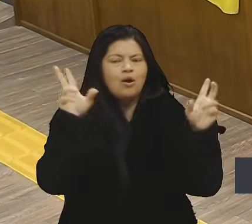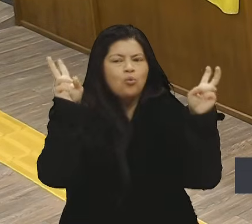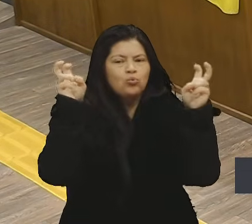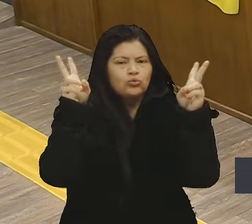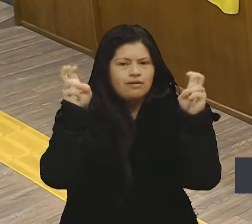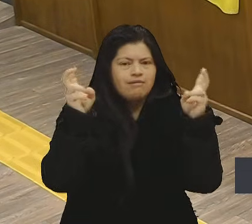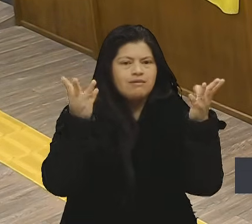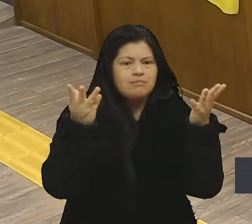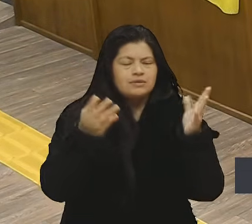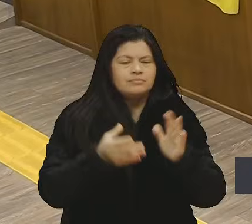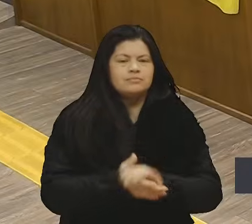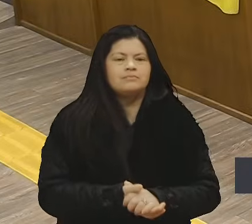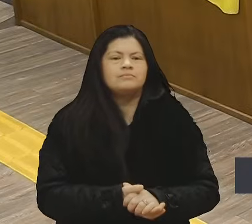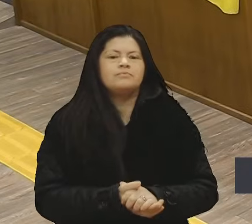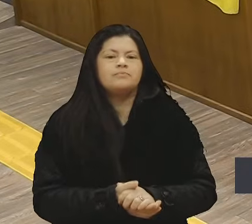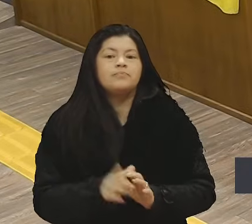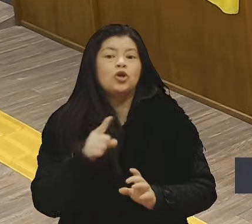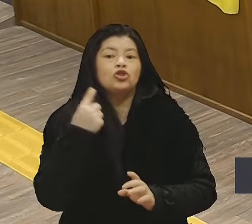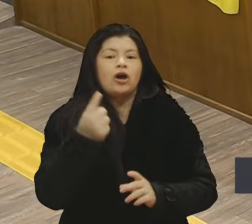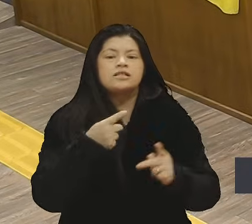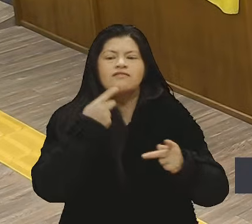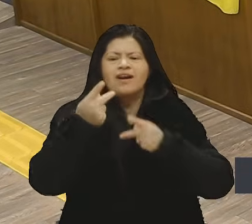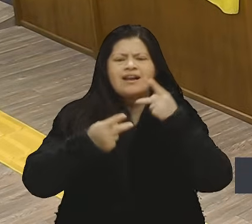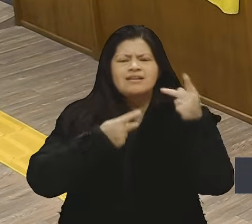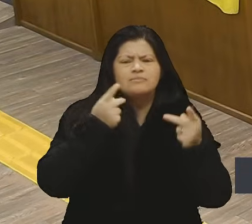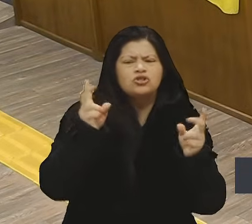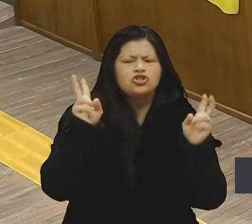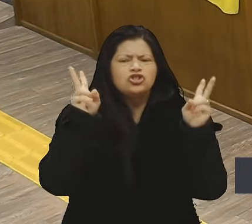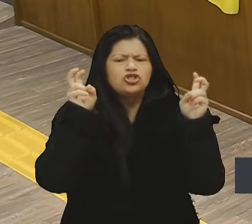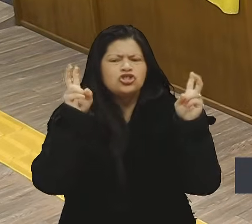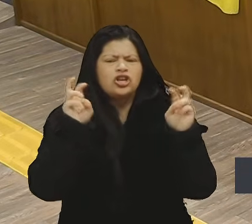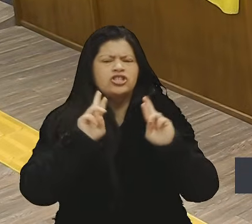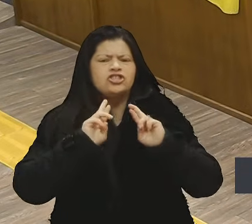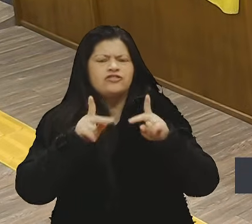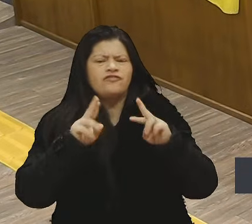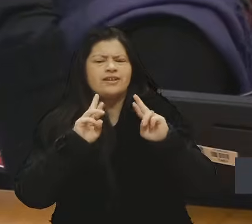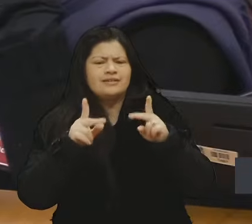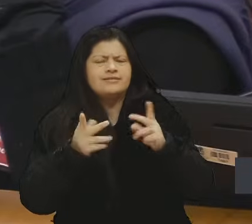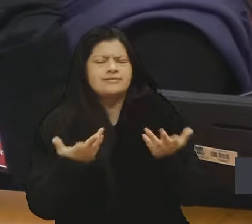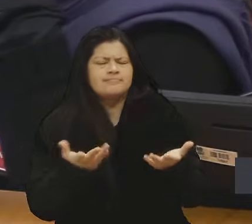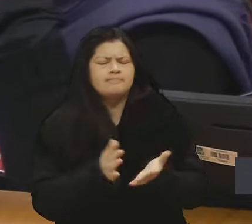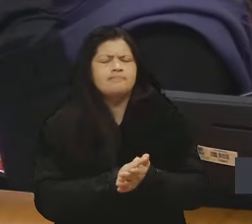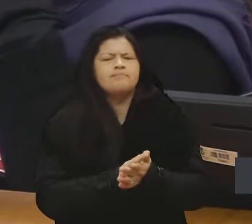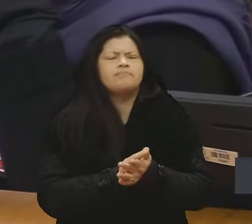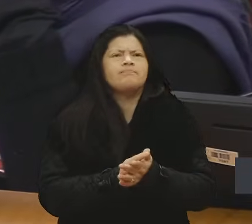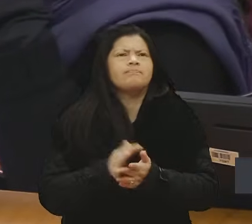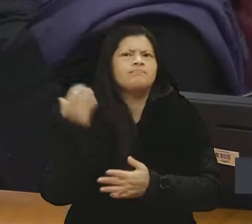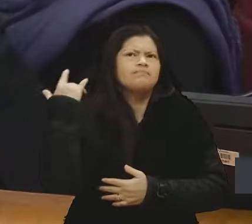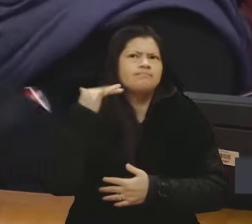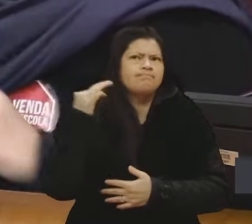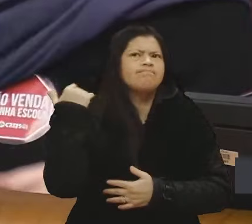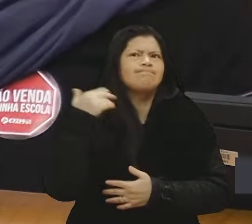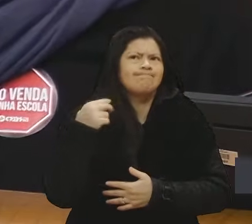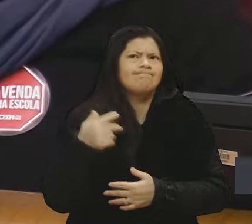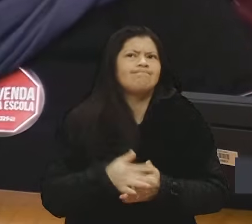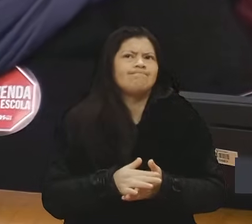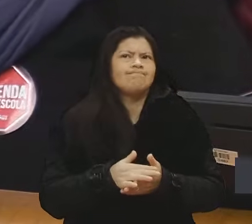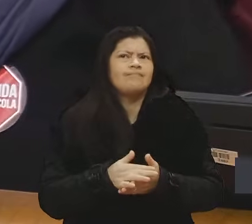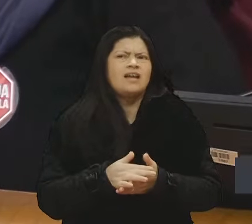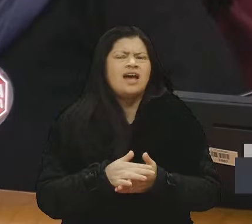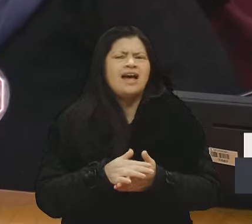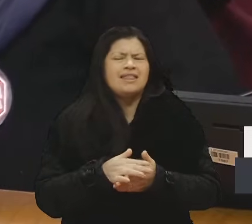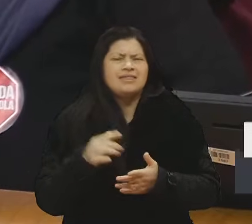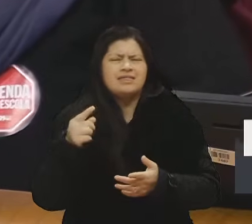para a gente discutir com os diferentes também. A vereadora Andressa deve lembrar, teve uma discussão nessa casa aqui